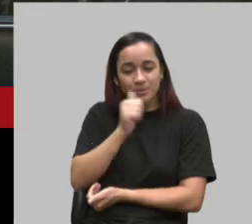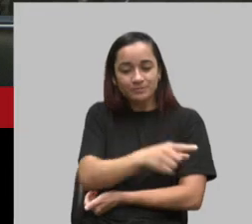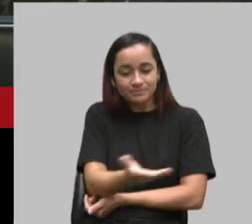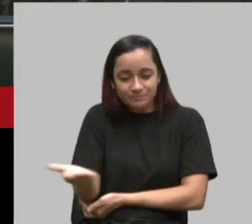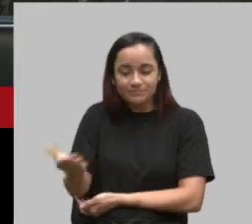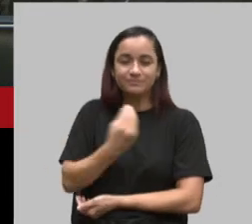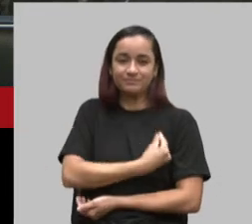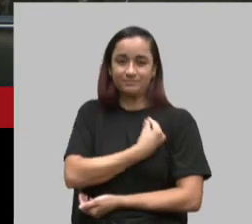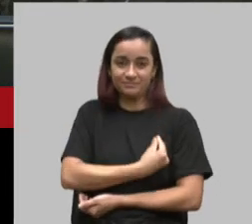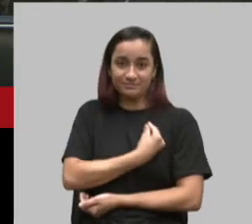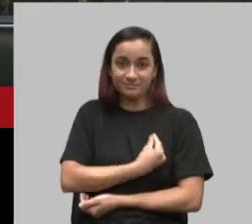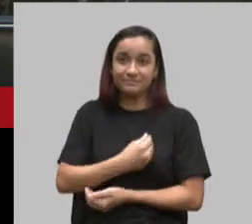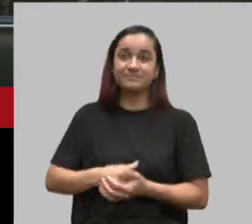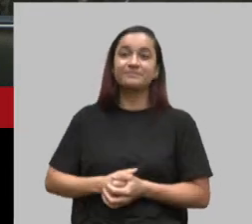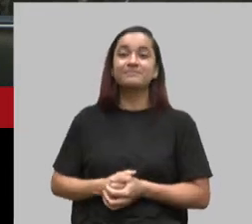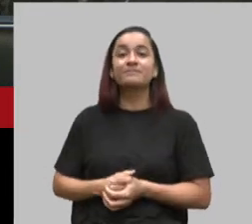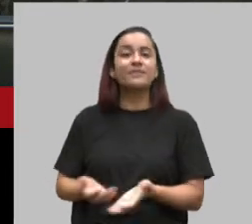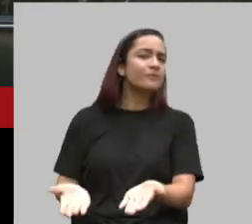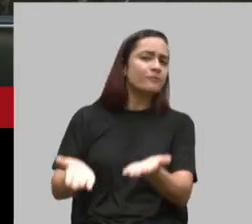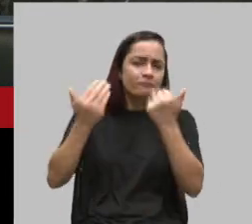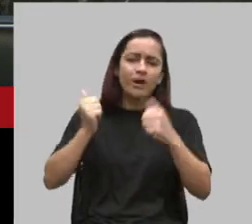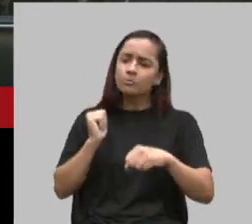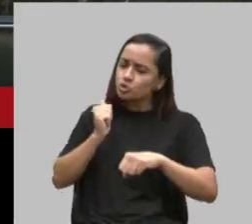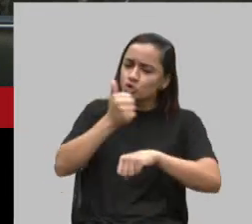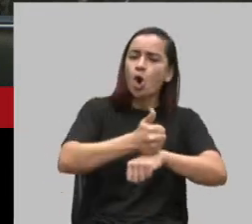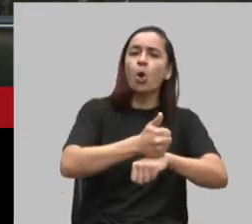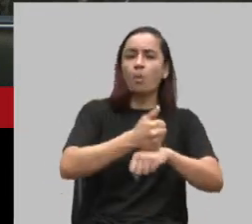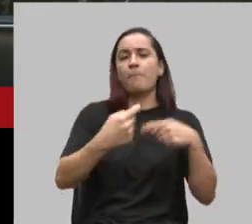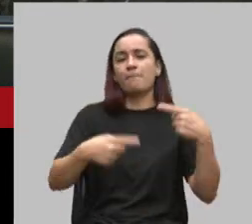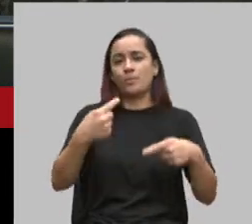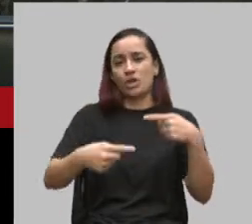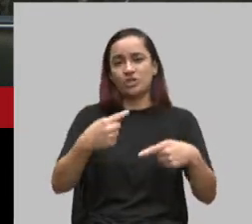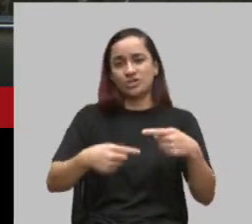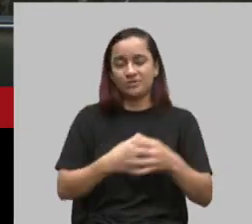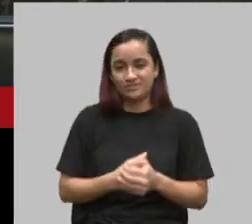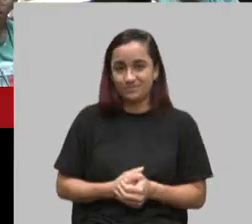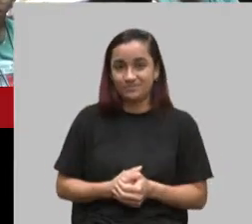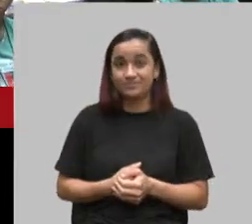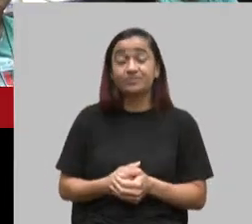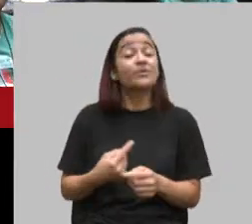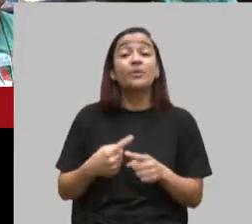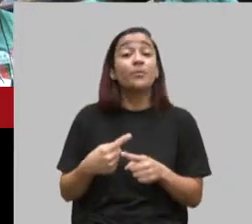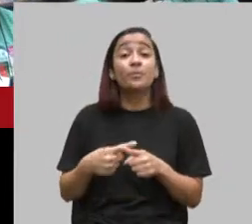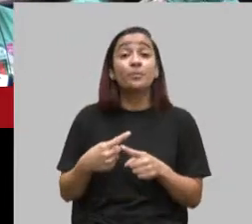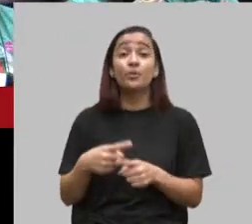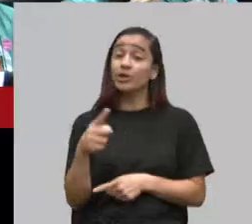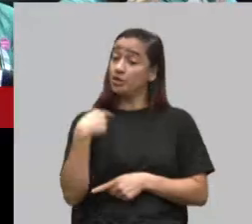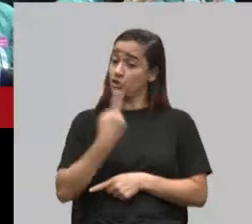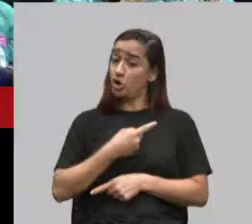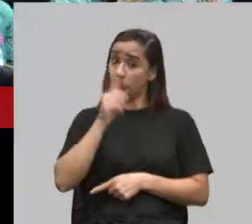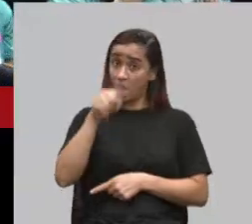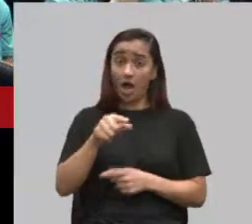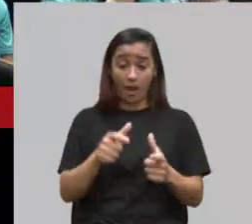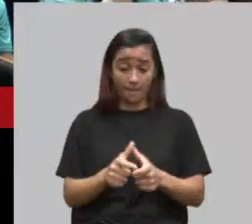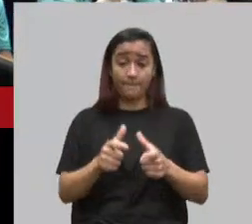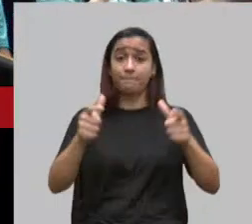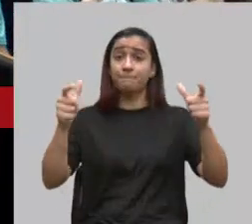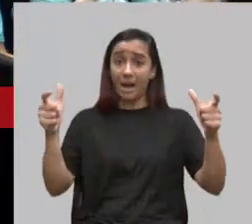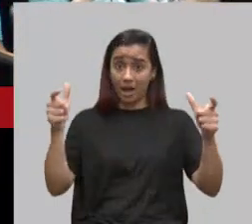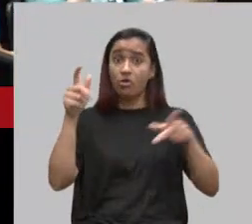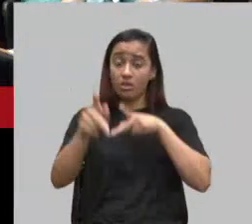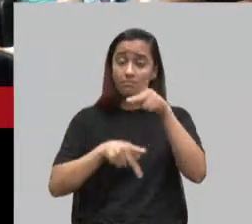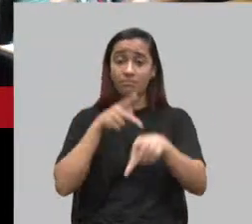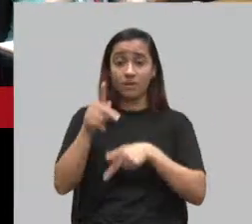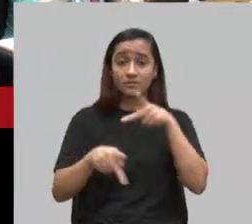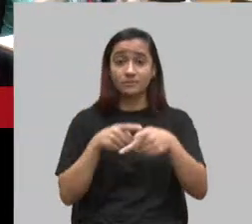plenário ocupem a política porque nós somos a maioria da população